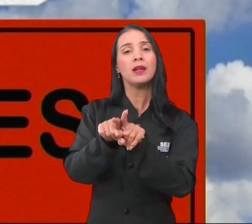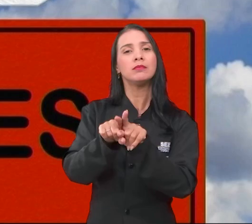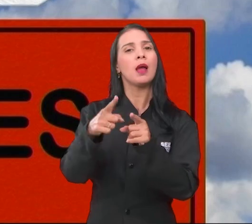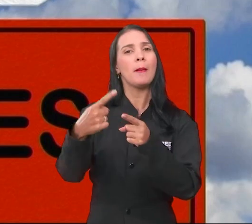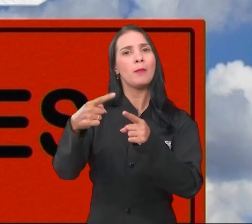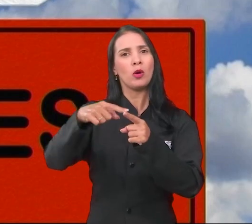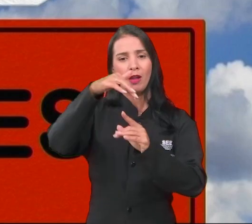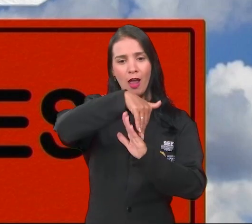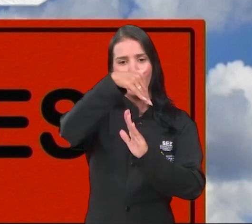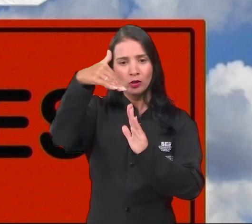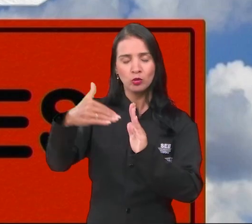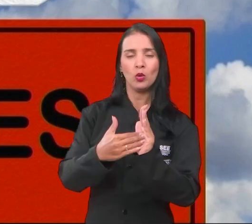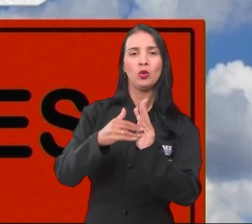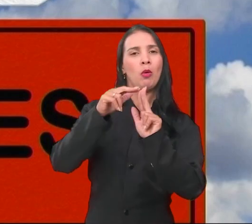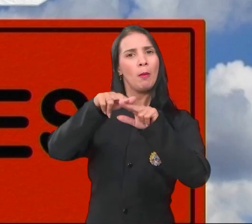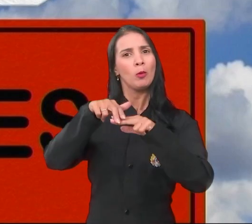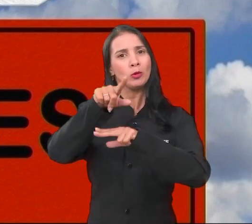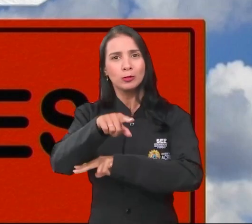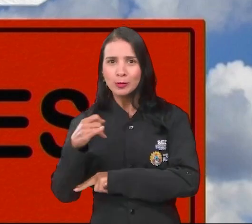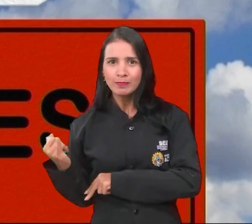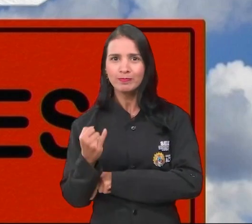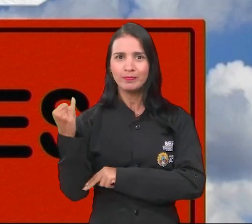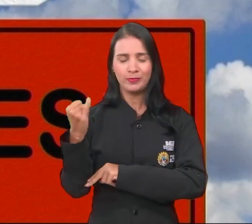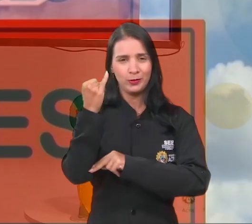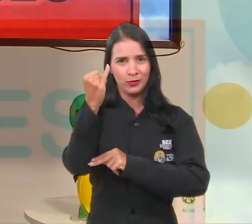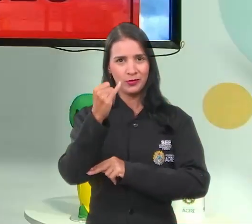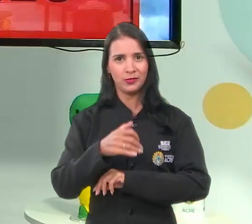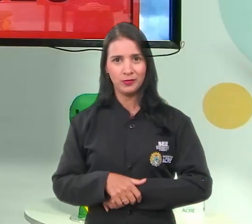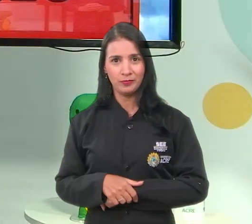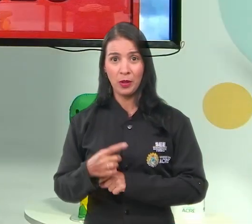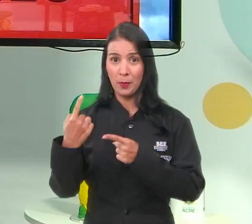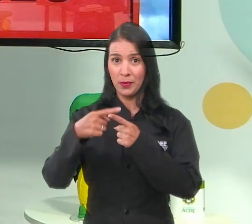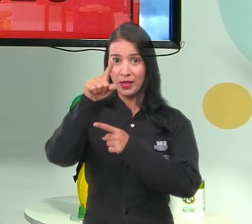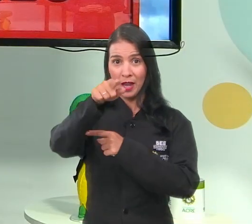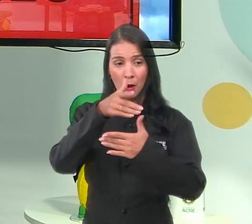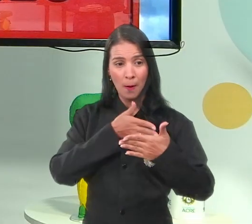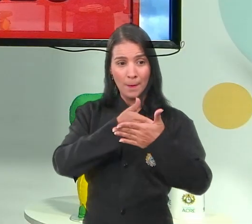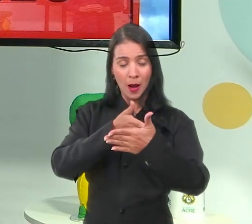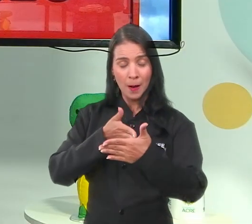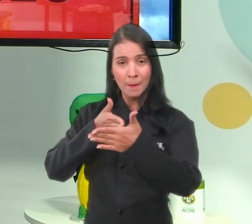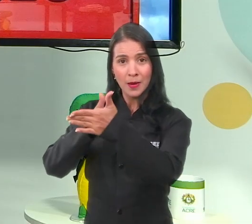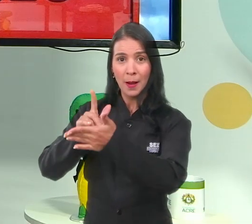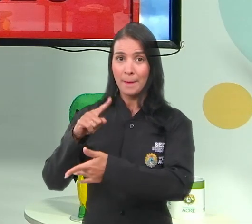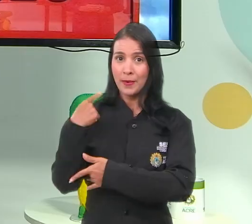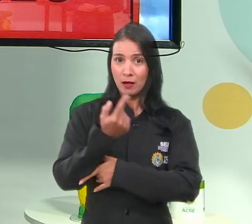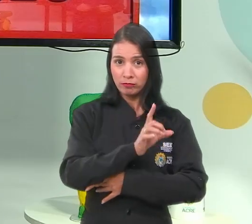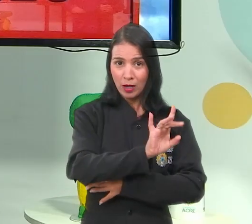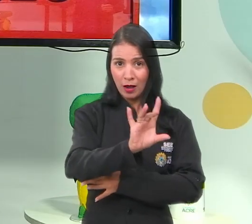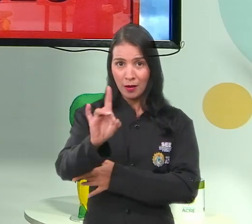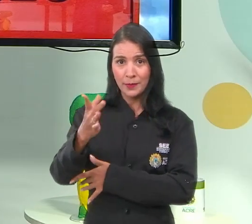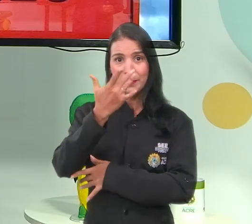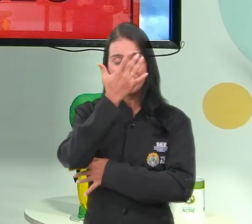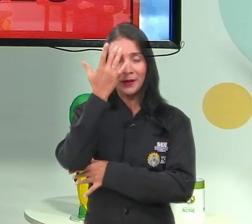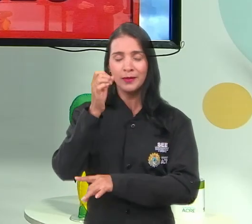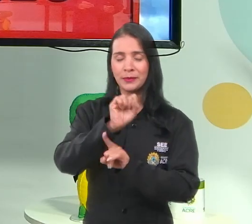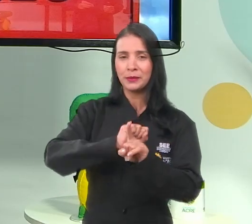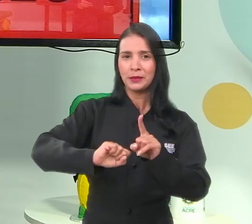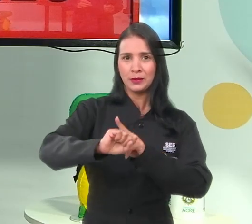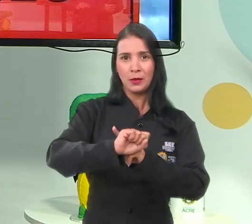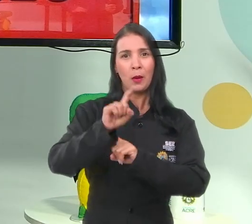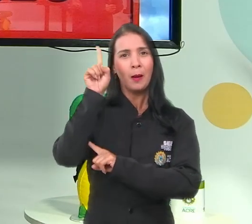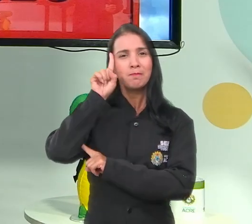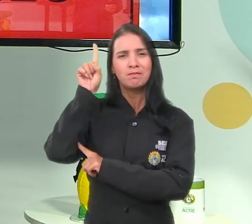absolutamente fundamentais. Por quê? Porque são os limites impostos para todas as pessoas.